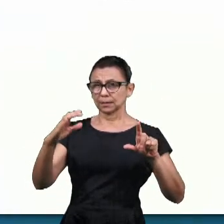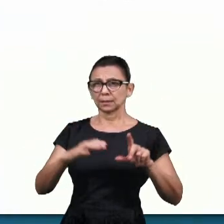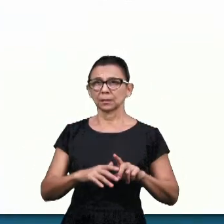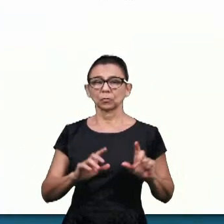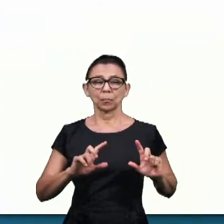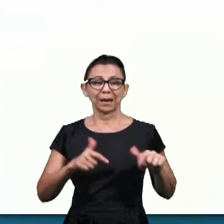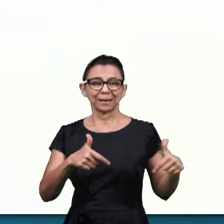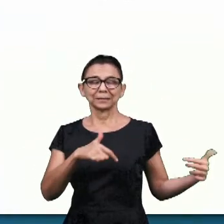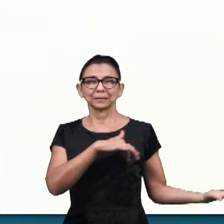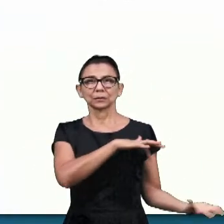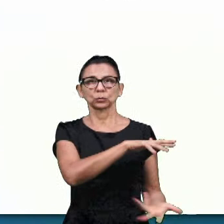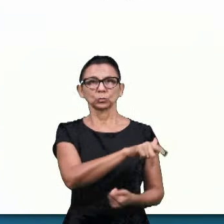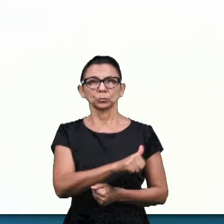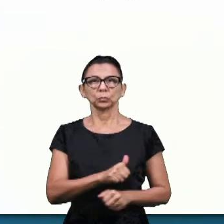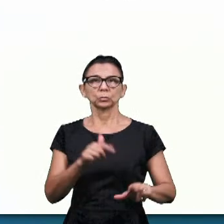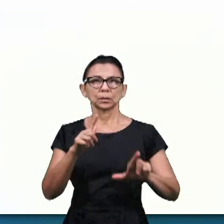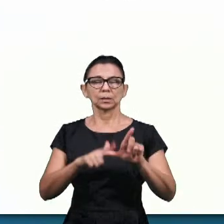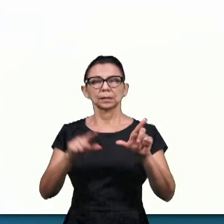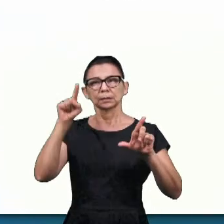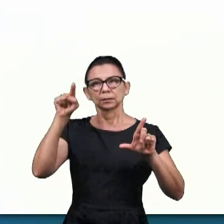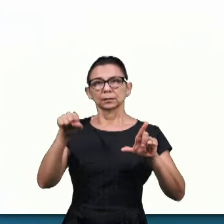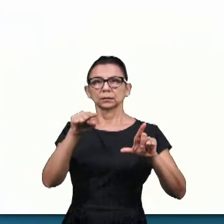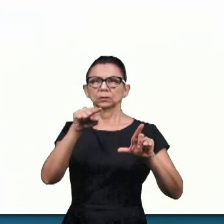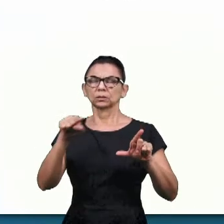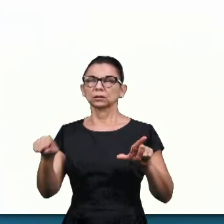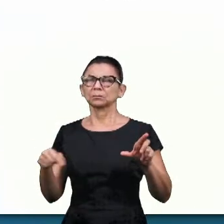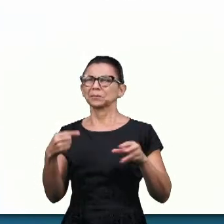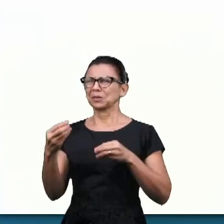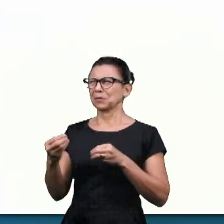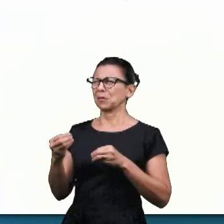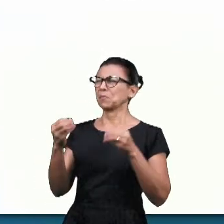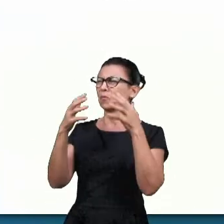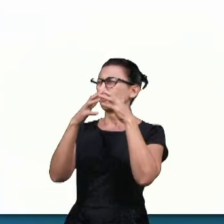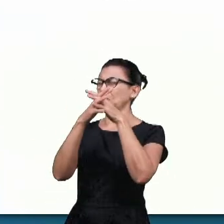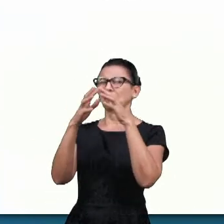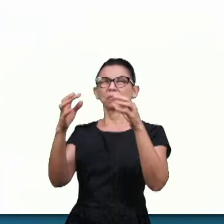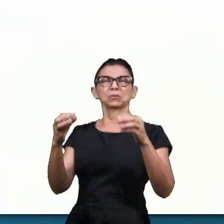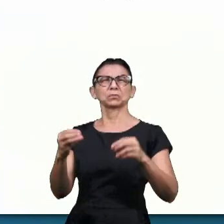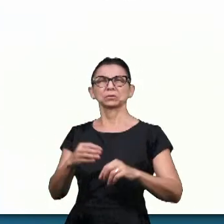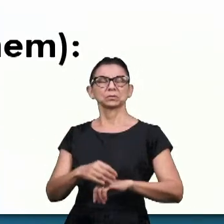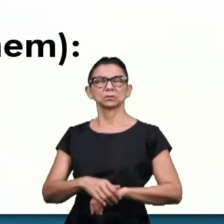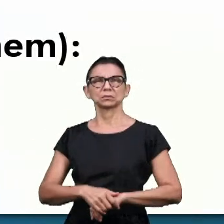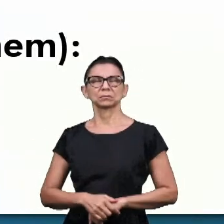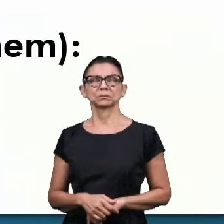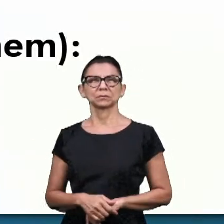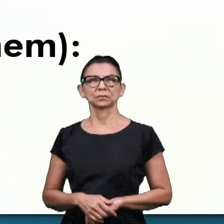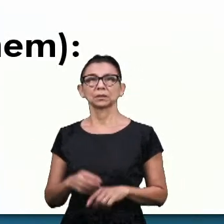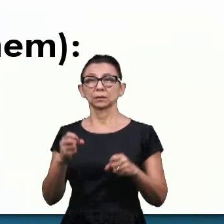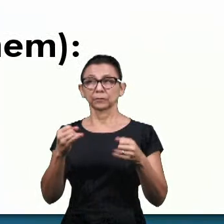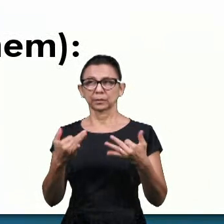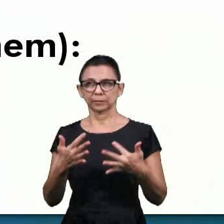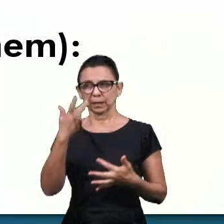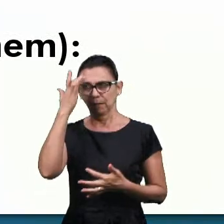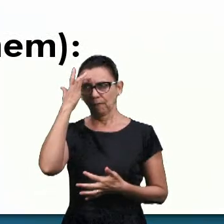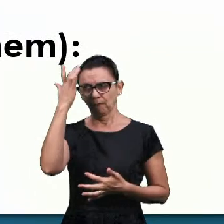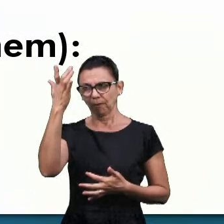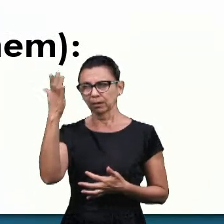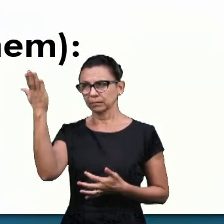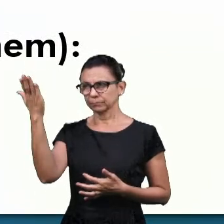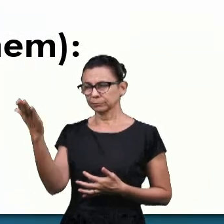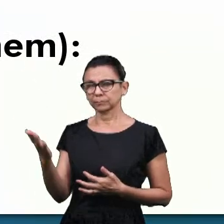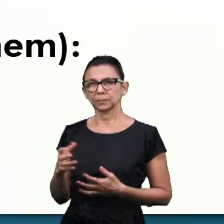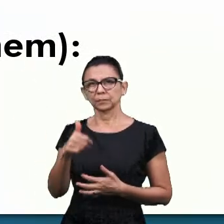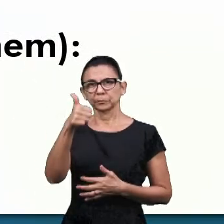letra X. Como é que é isso aqui? Vou explicar. Vamos para a primeira pergunta, você vai entender agora facilmente. Então está aqui a primeira